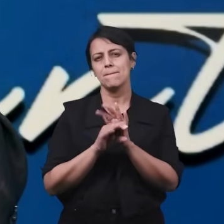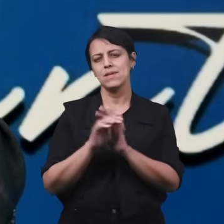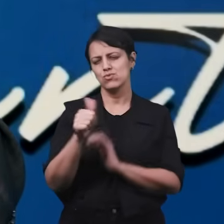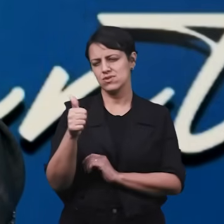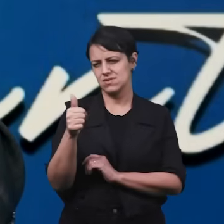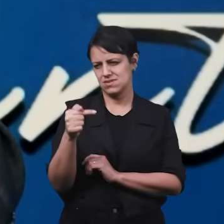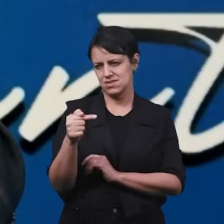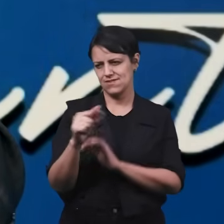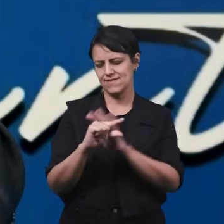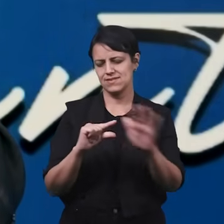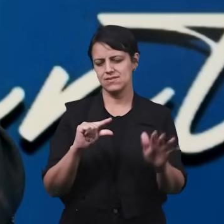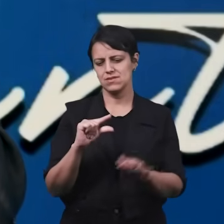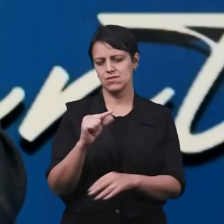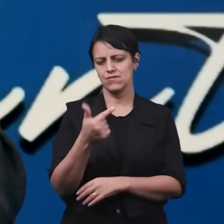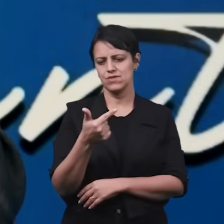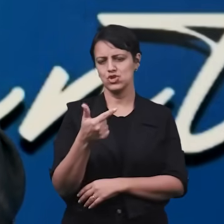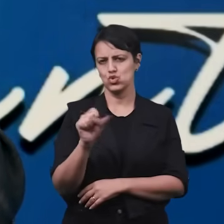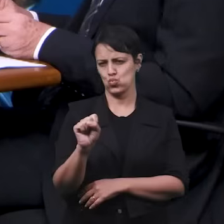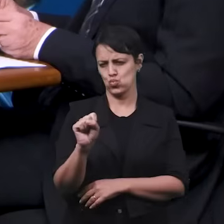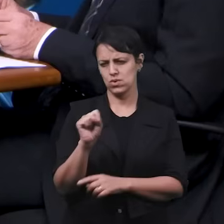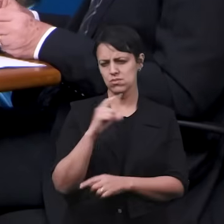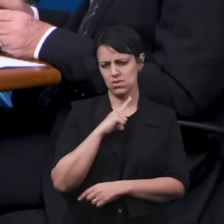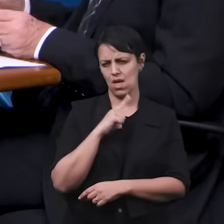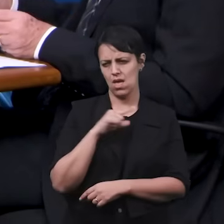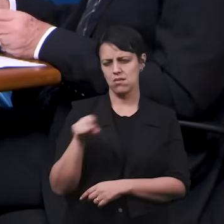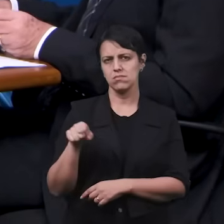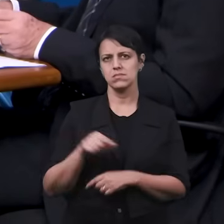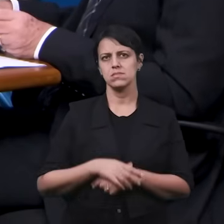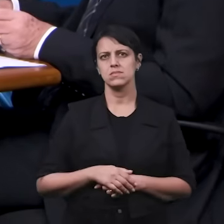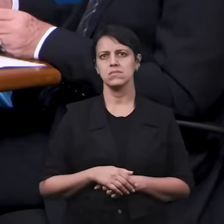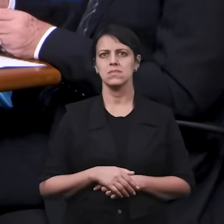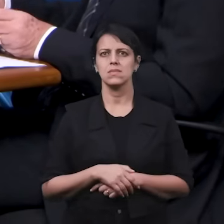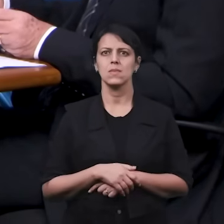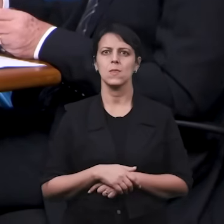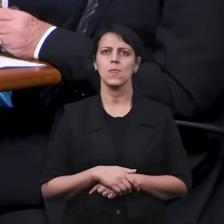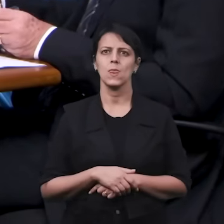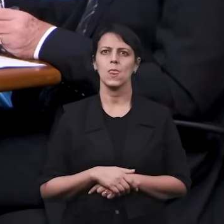capítulo 17, versículo 28. Tem aí? Tem.